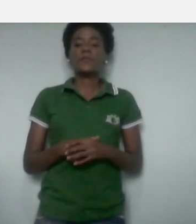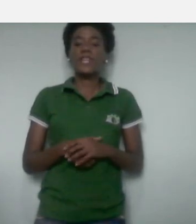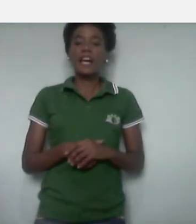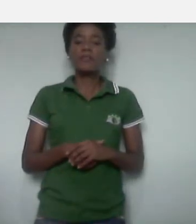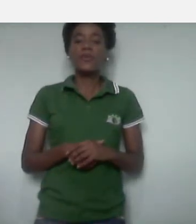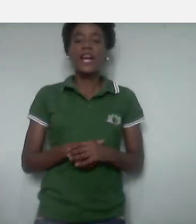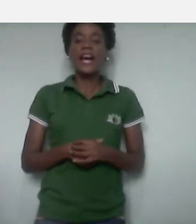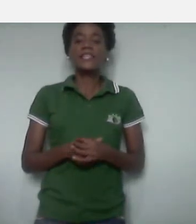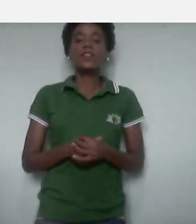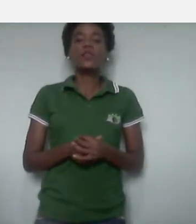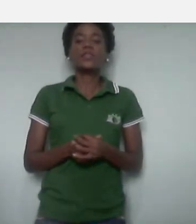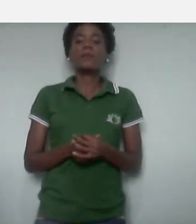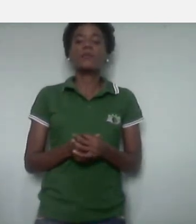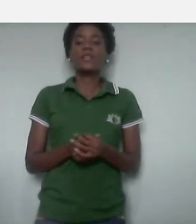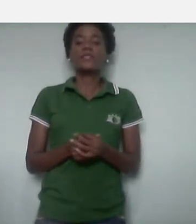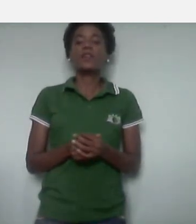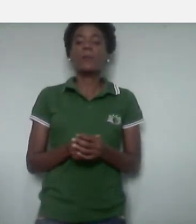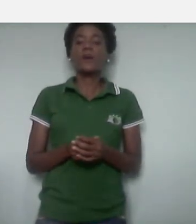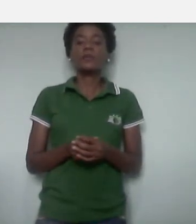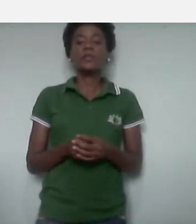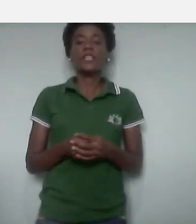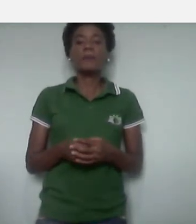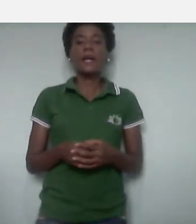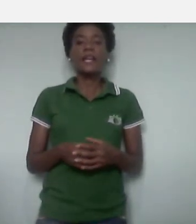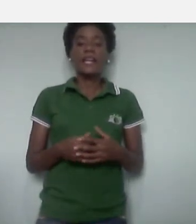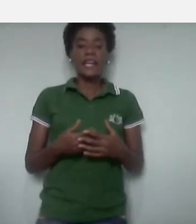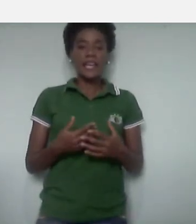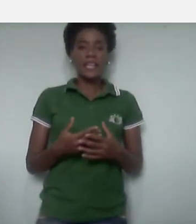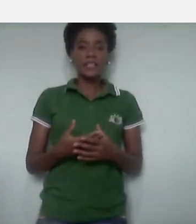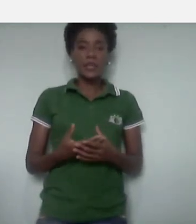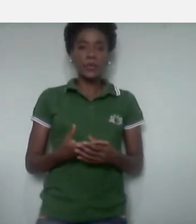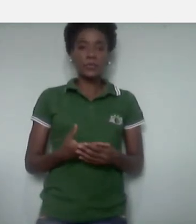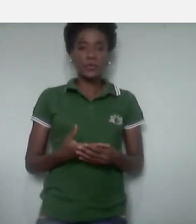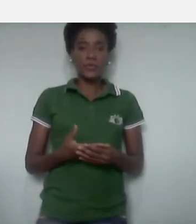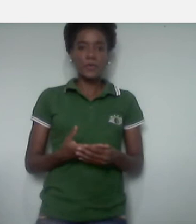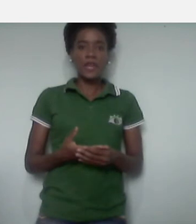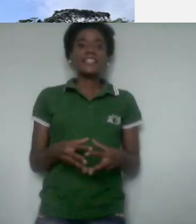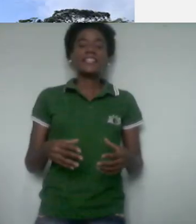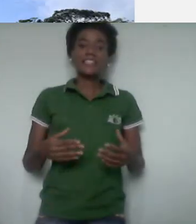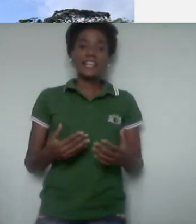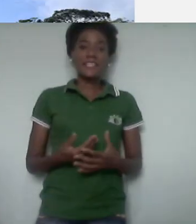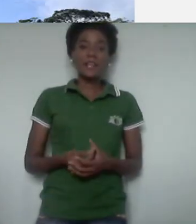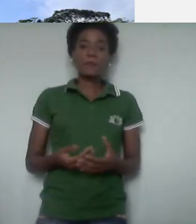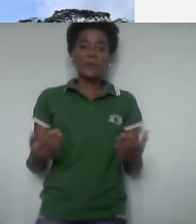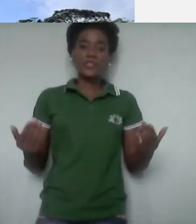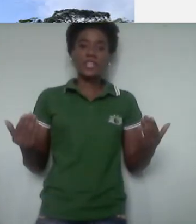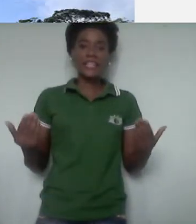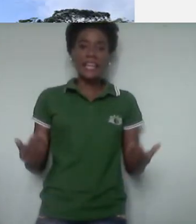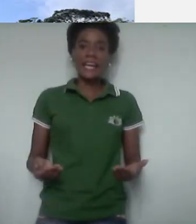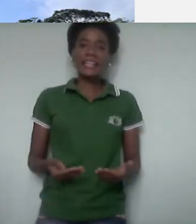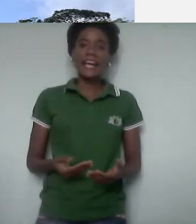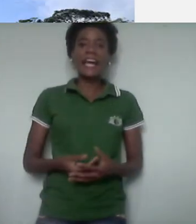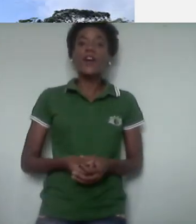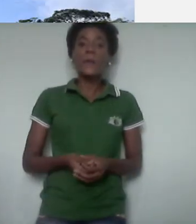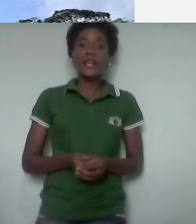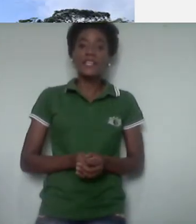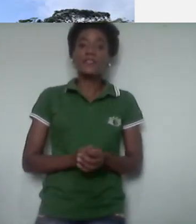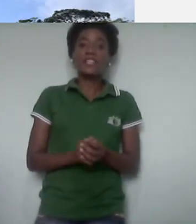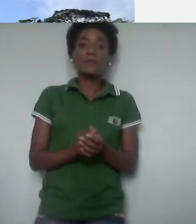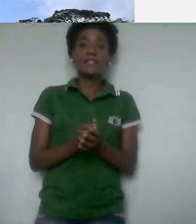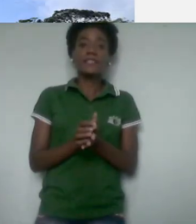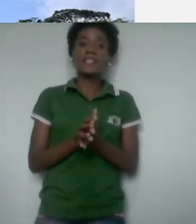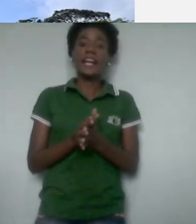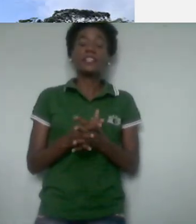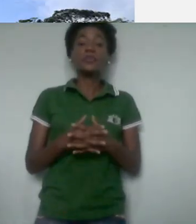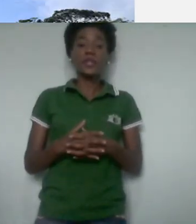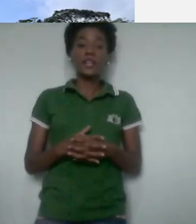produção responsável, ação contra a mudança global do clima, entre outros. Destaca-se a proposta ligada à recuperação